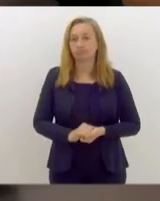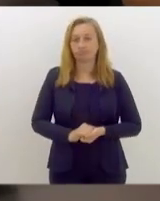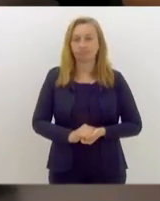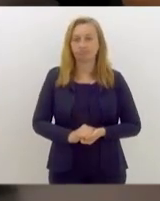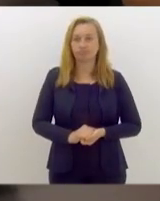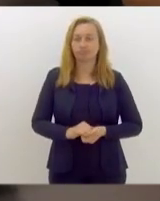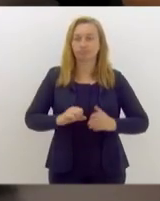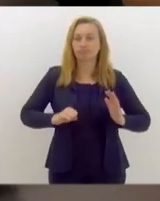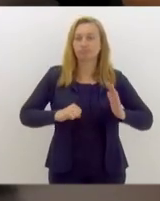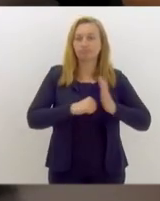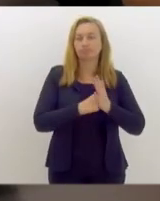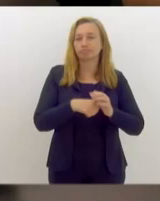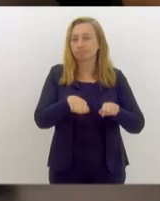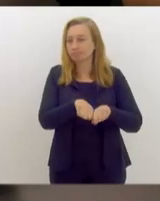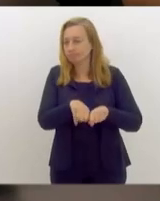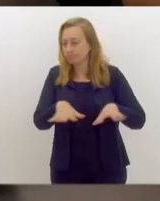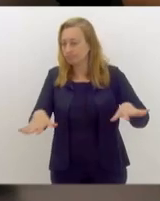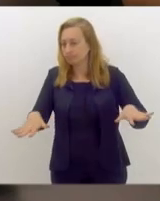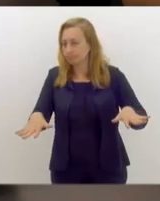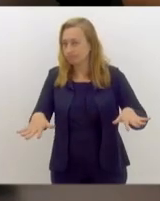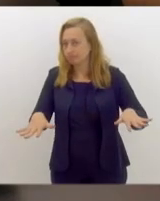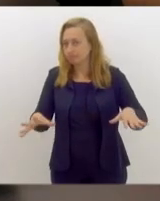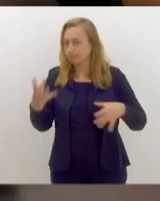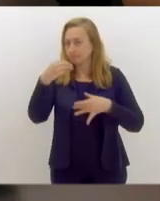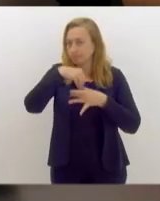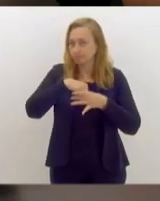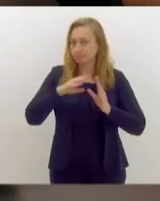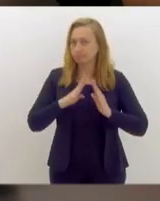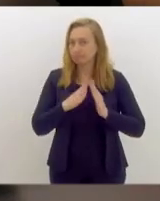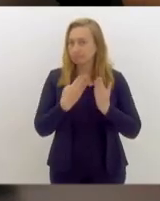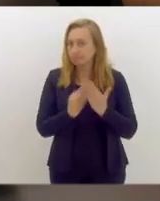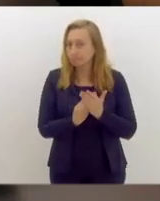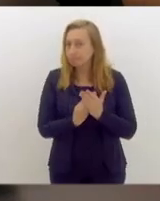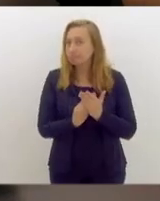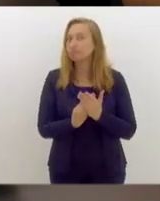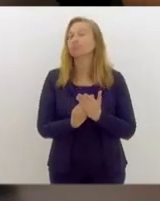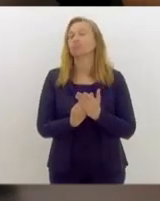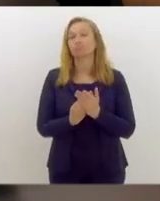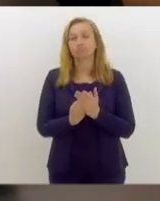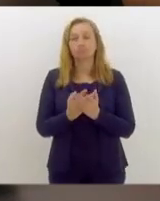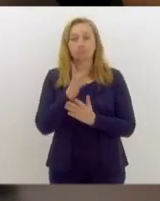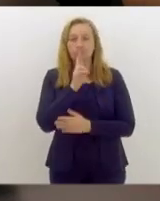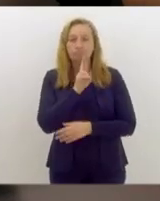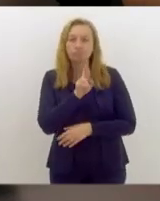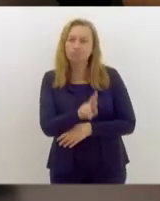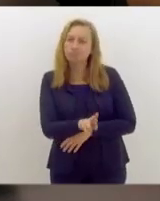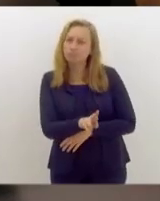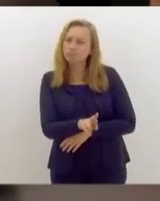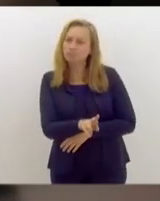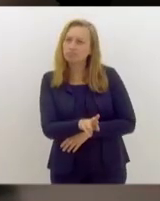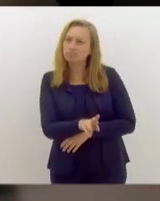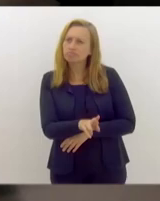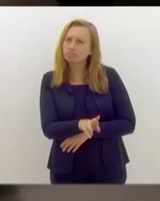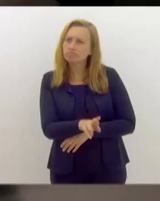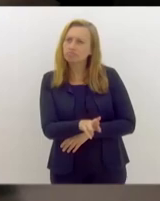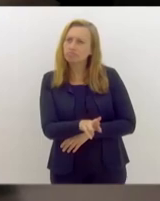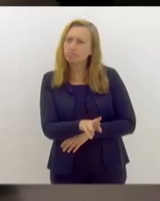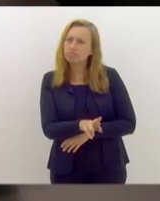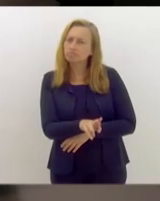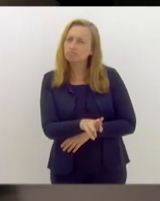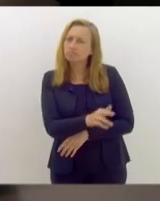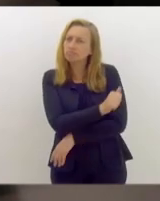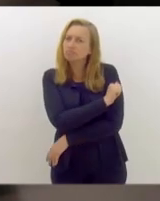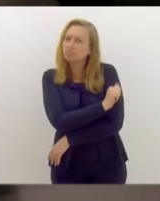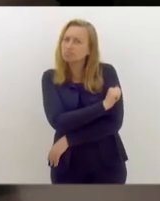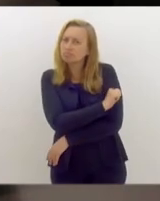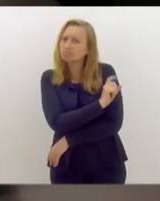O impacto da pandemia dentro da escola, no resultado dos